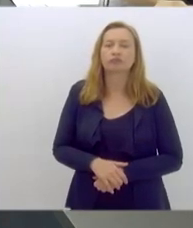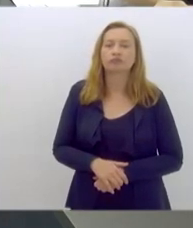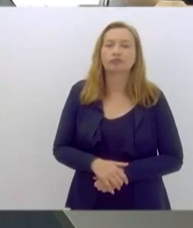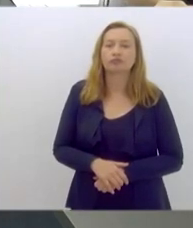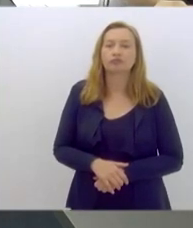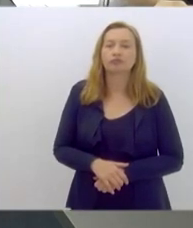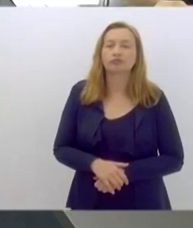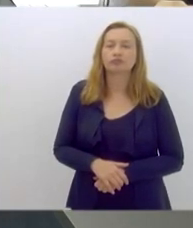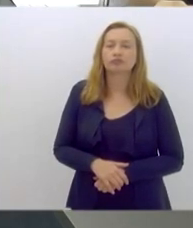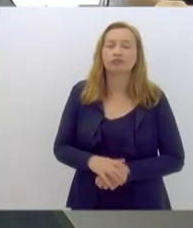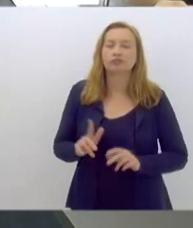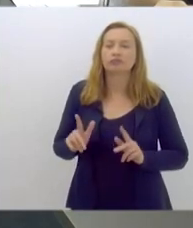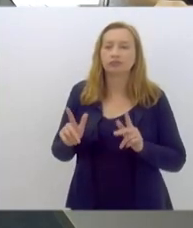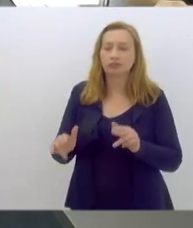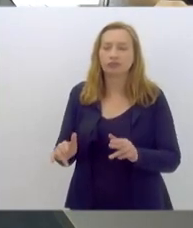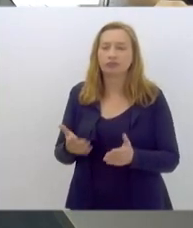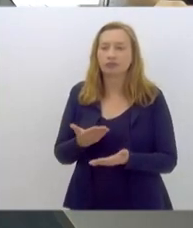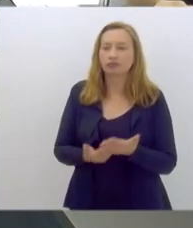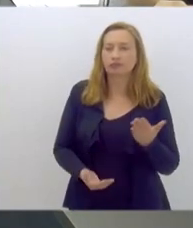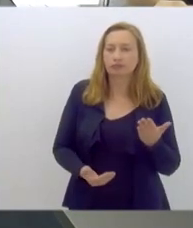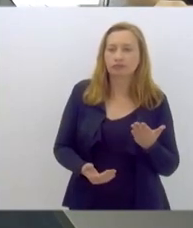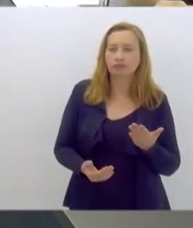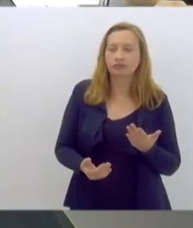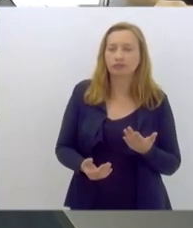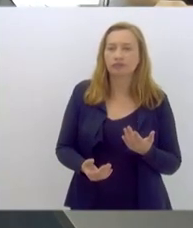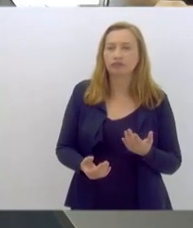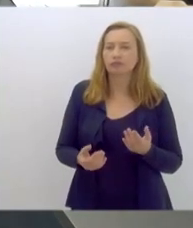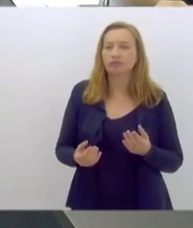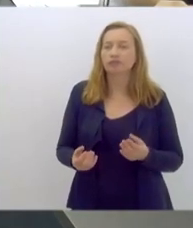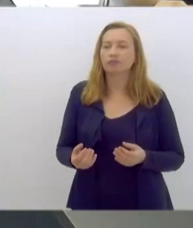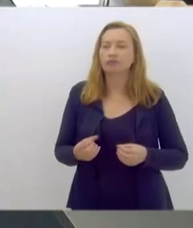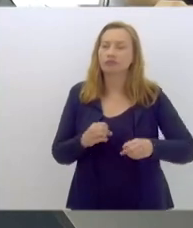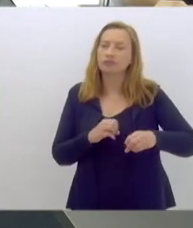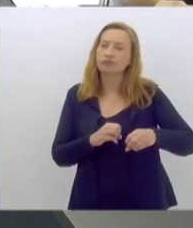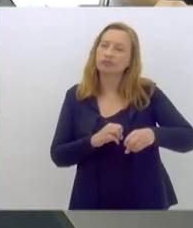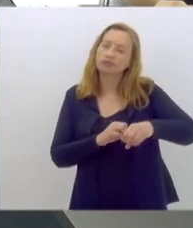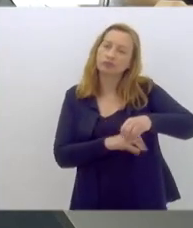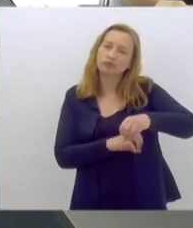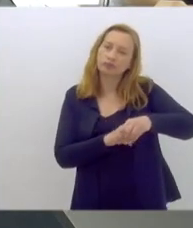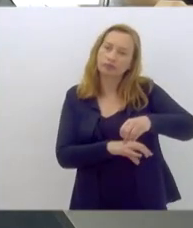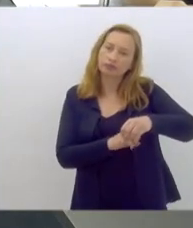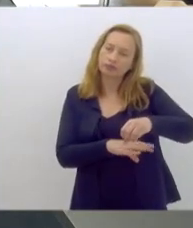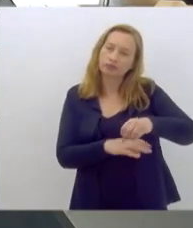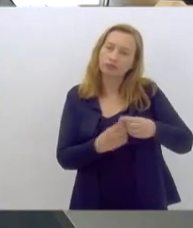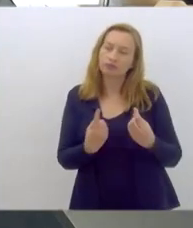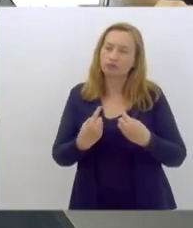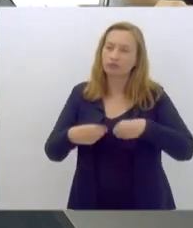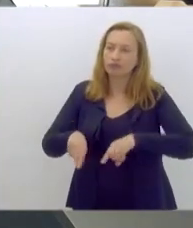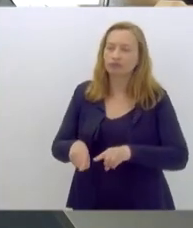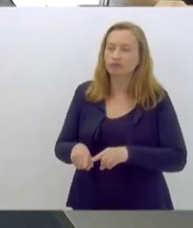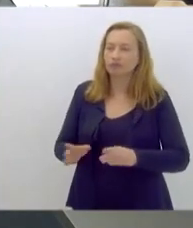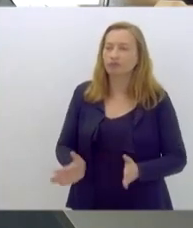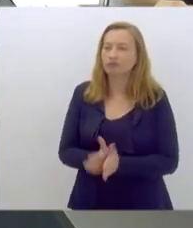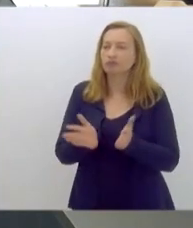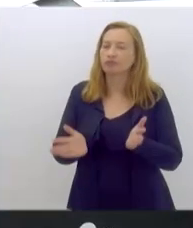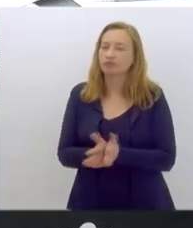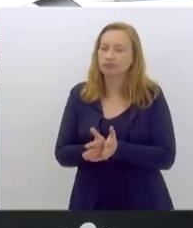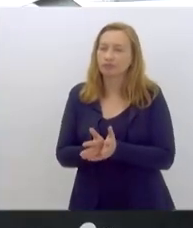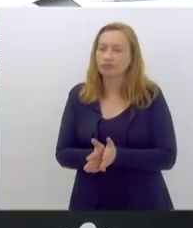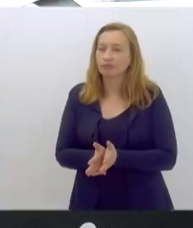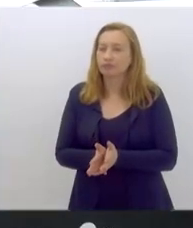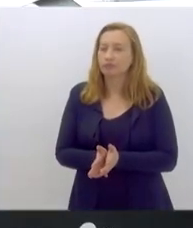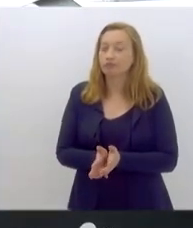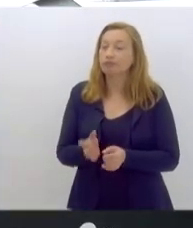perdas do fundo Estadual de combate à pobreza Porque se o fundo estudado áudio com baixa pobreza